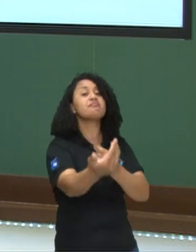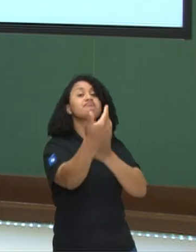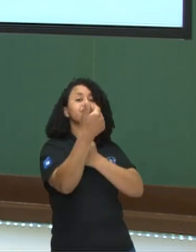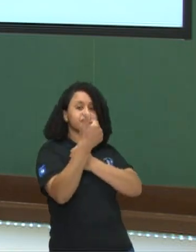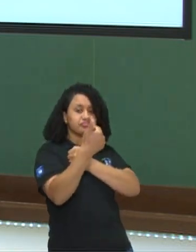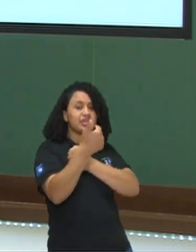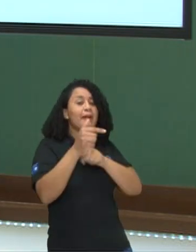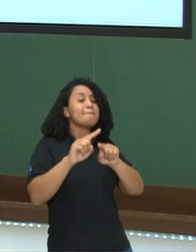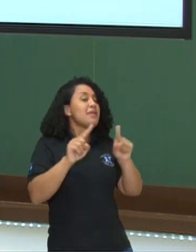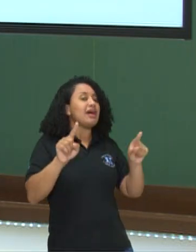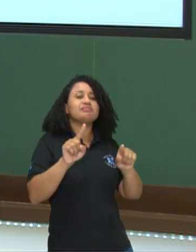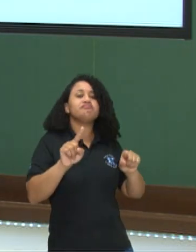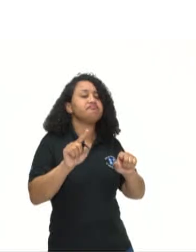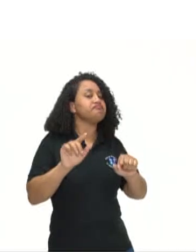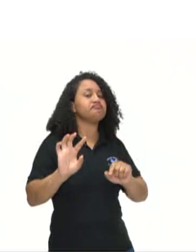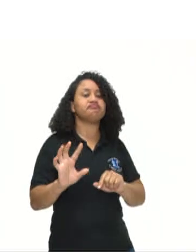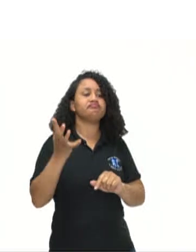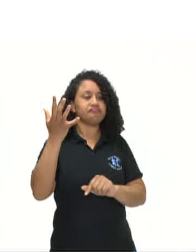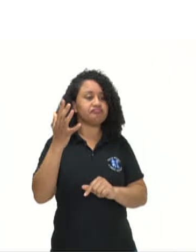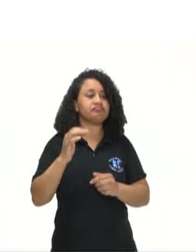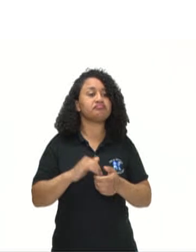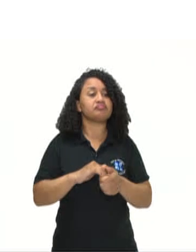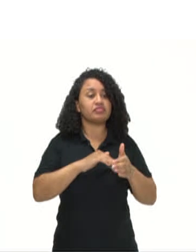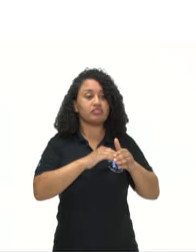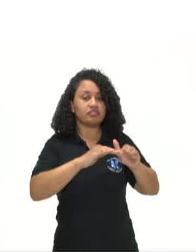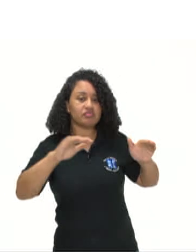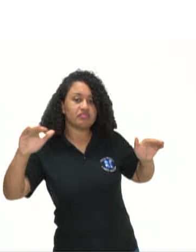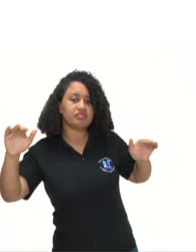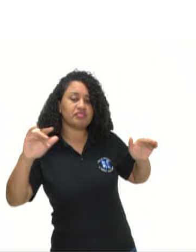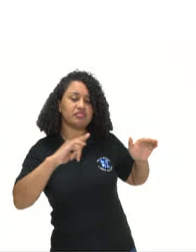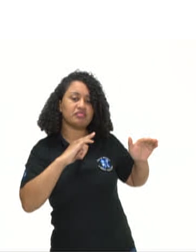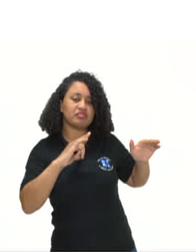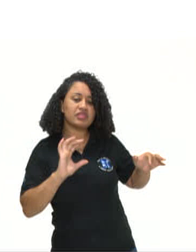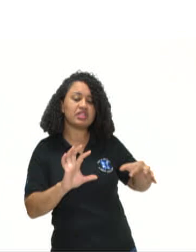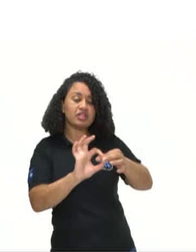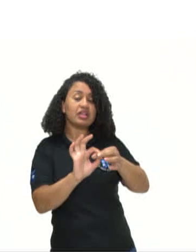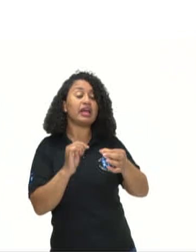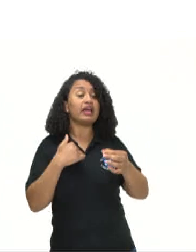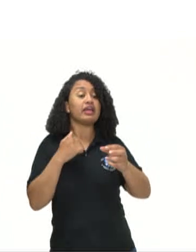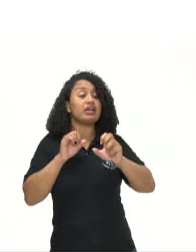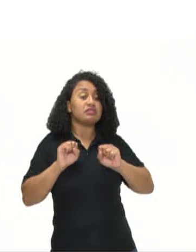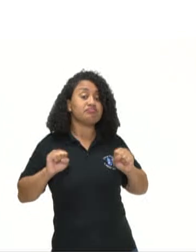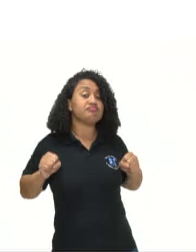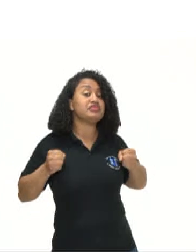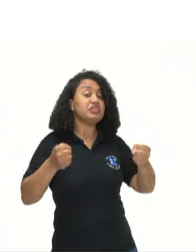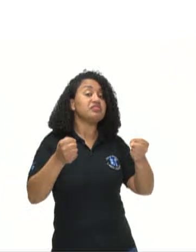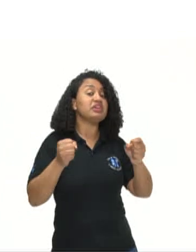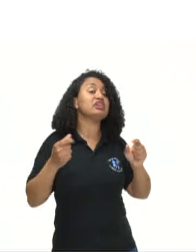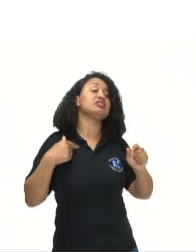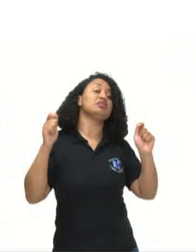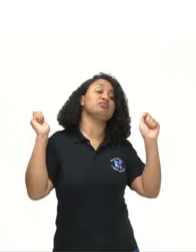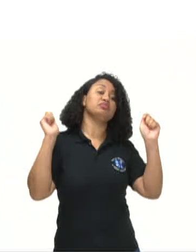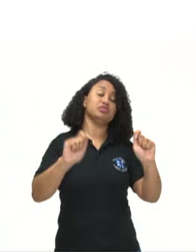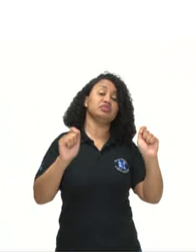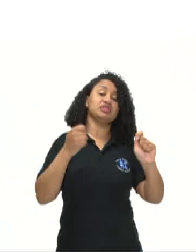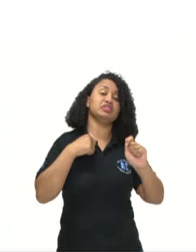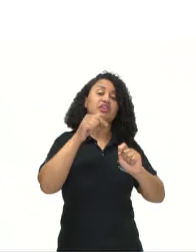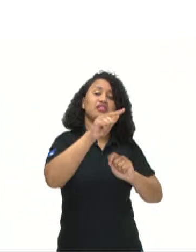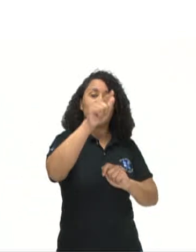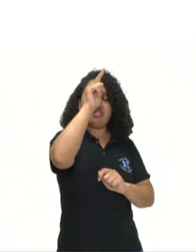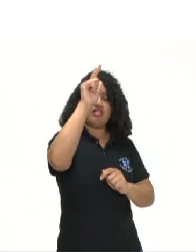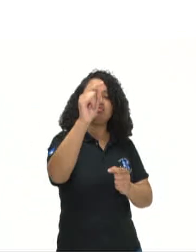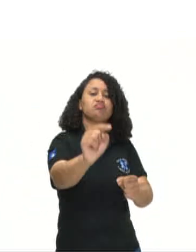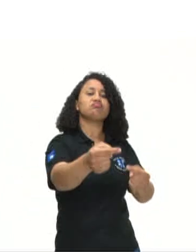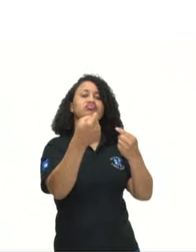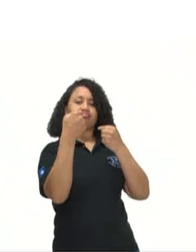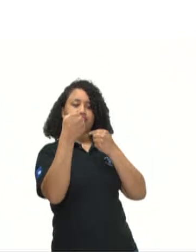inalterada a situação. Essa linha de fortificações interligadas visava a defesa contra um possível ataque alemão. Os 6